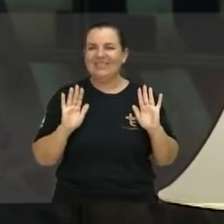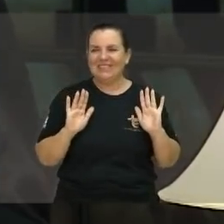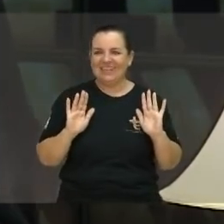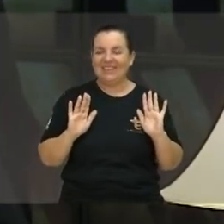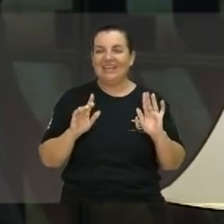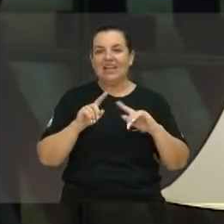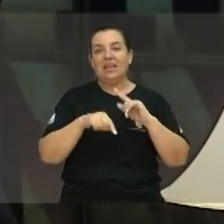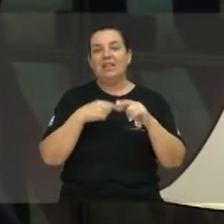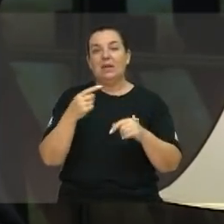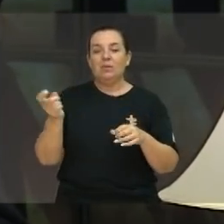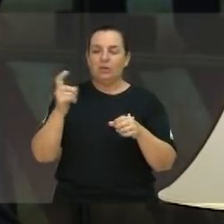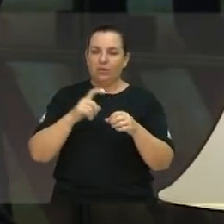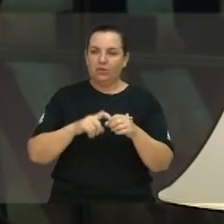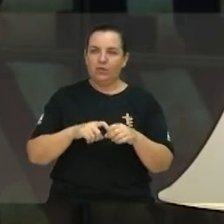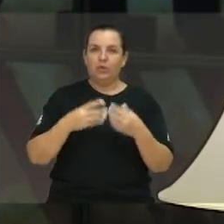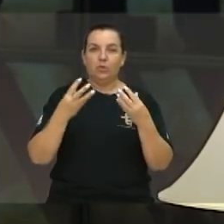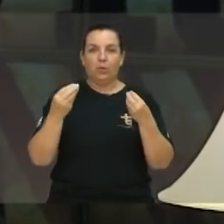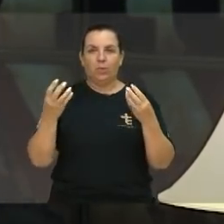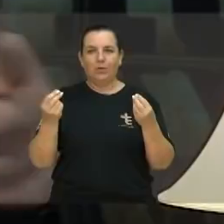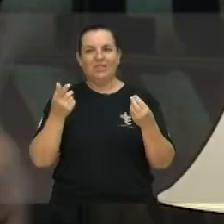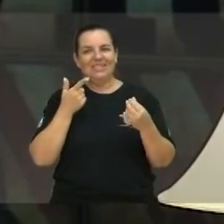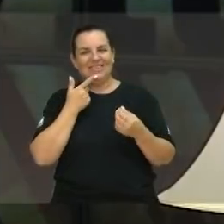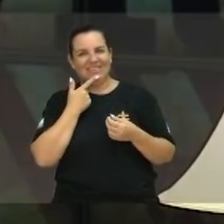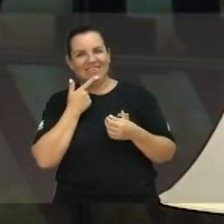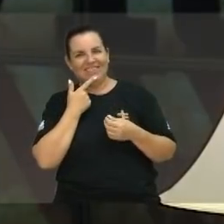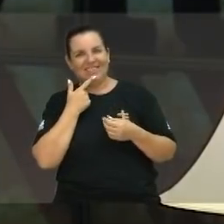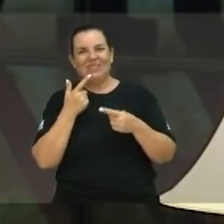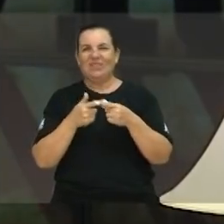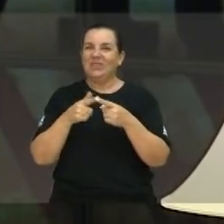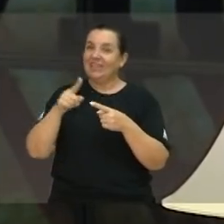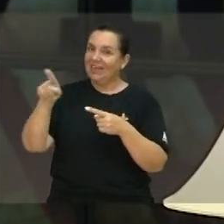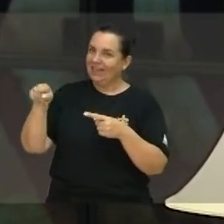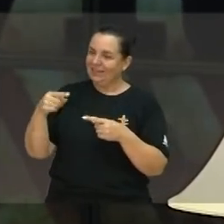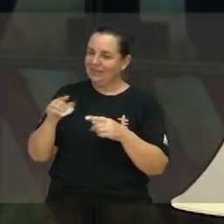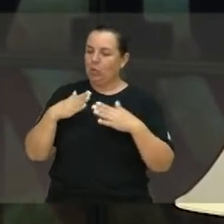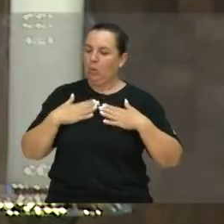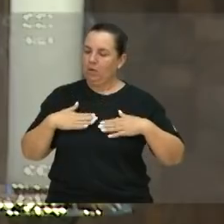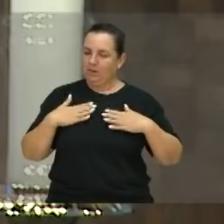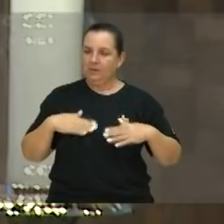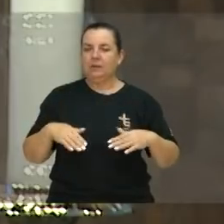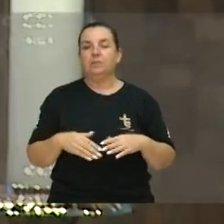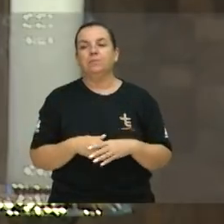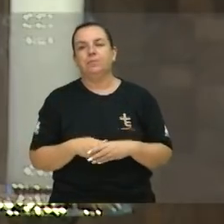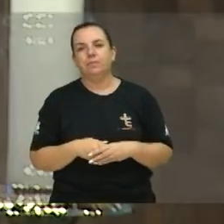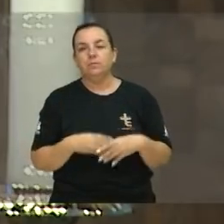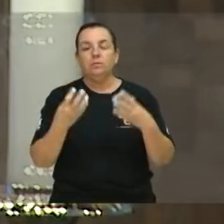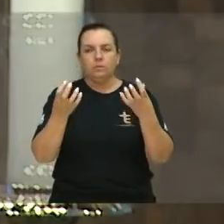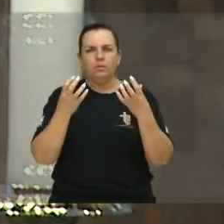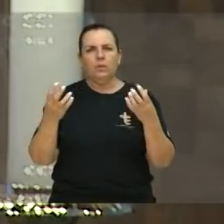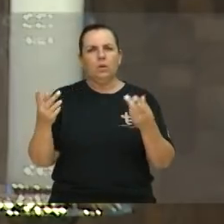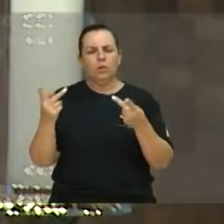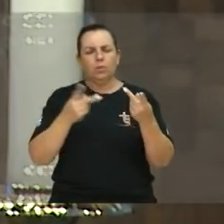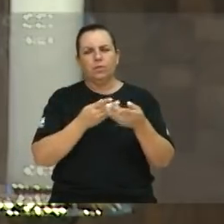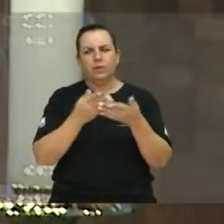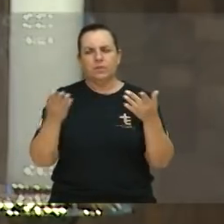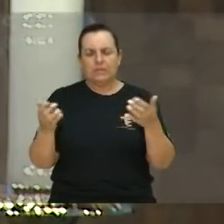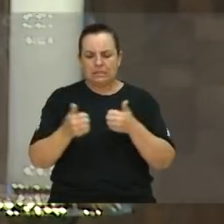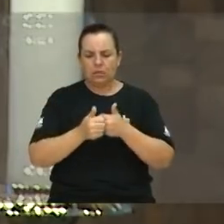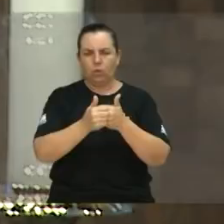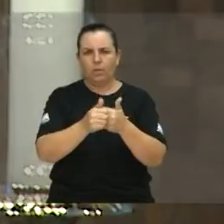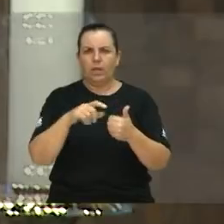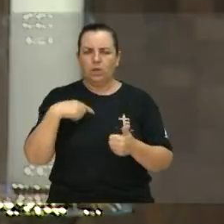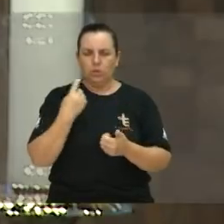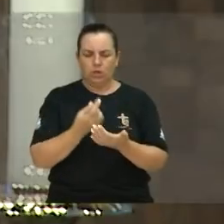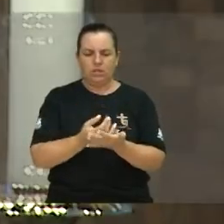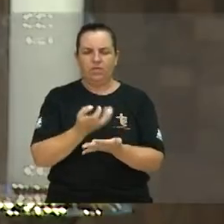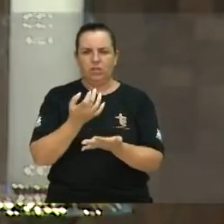depois eu voltarei em cheio de sorrisos porque eles estarão calmos eu quero convidar você que está nos acompanhando pela tv